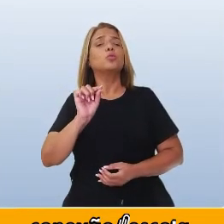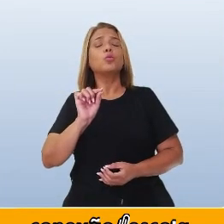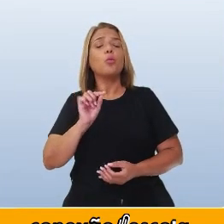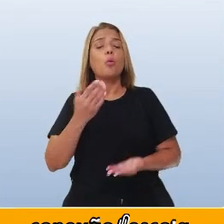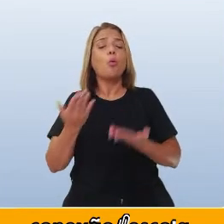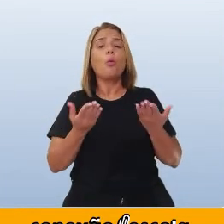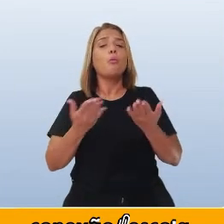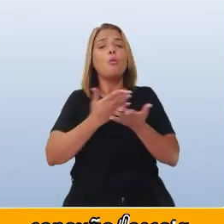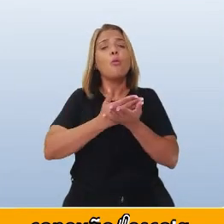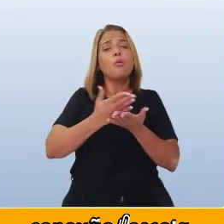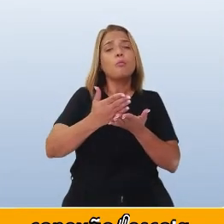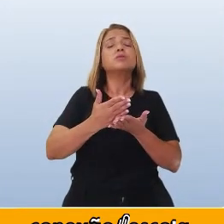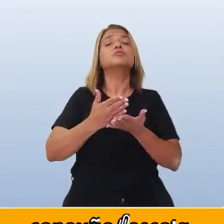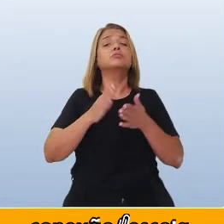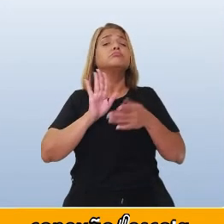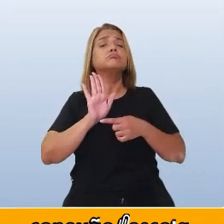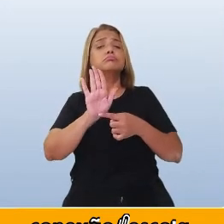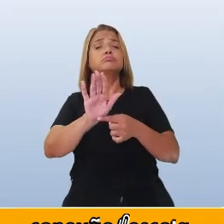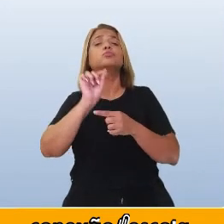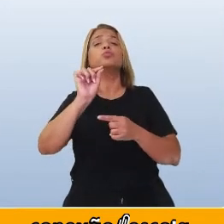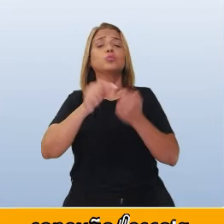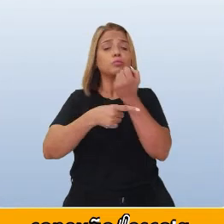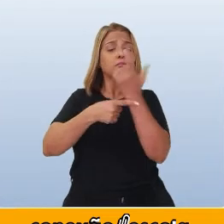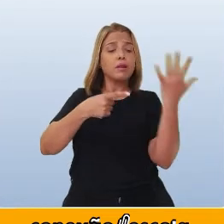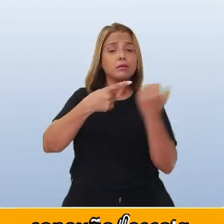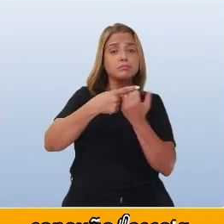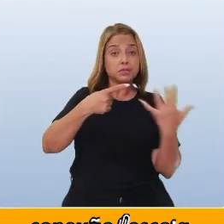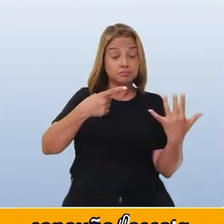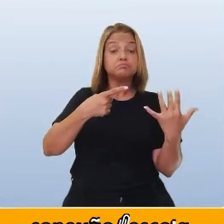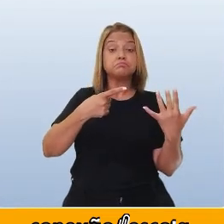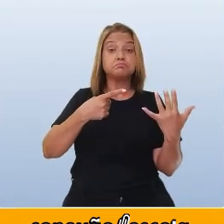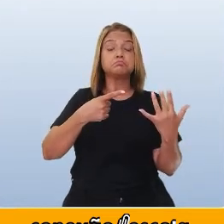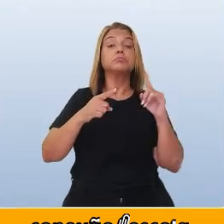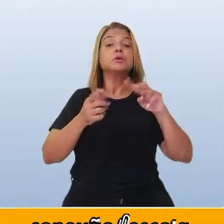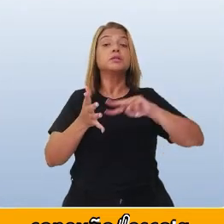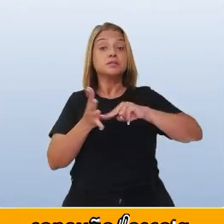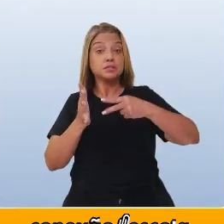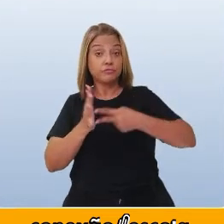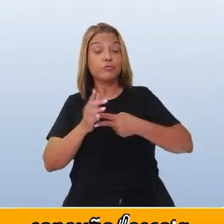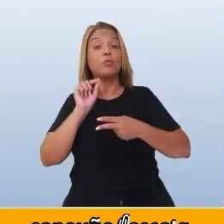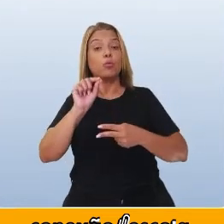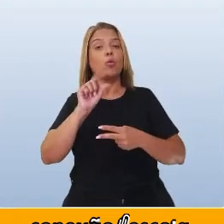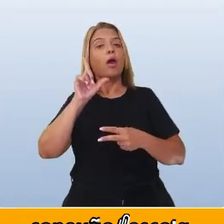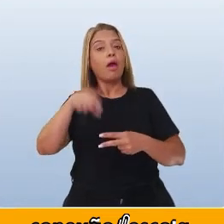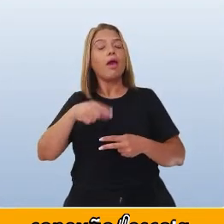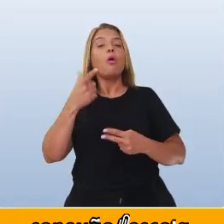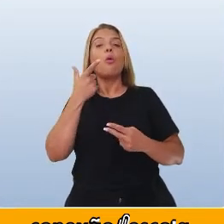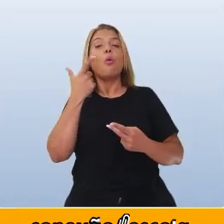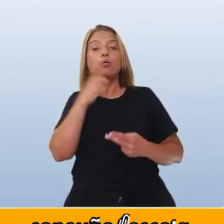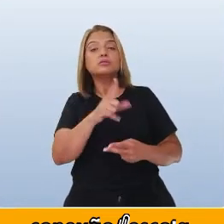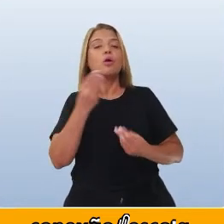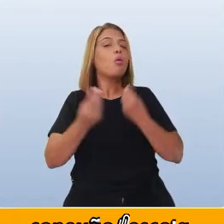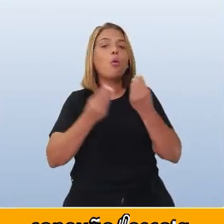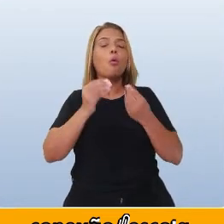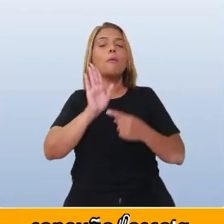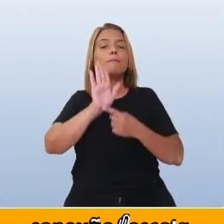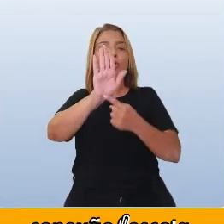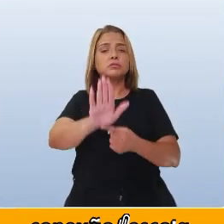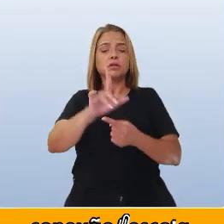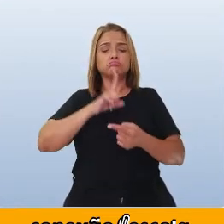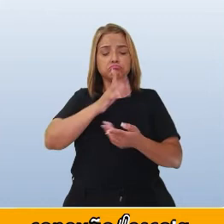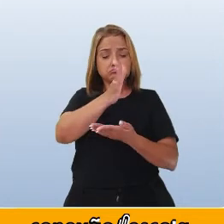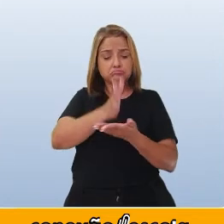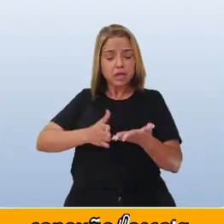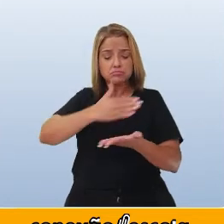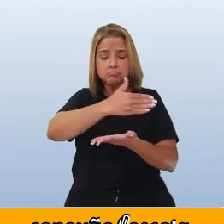Inicialmente, o que é uma fração? Uma fração é um modo de representar as partes pelas quais um